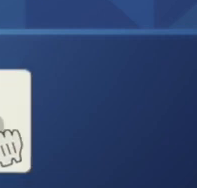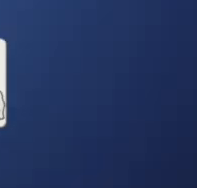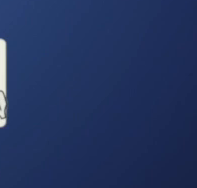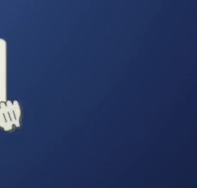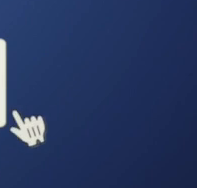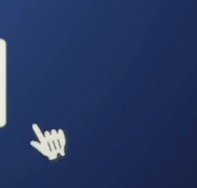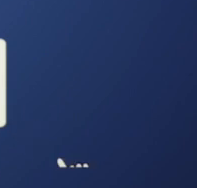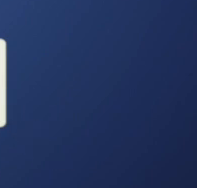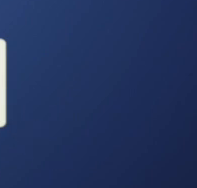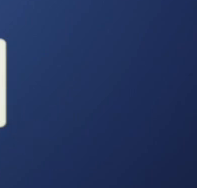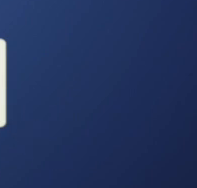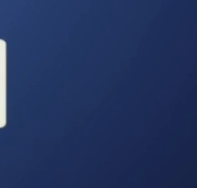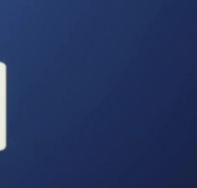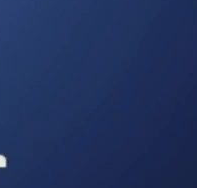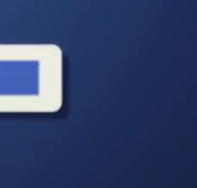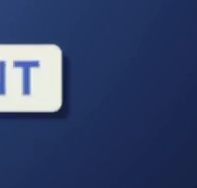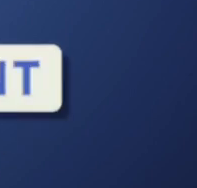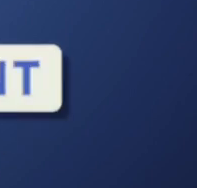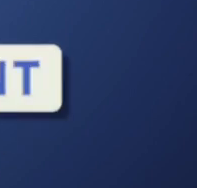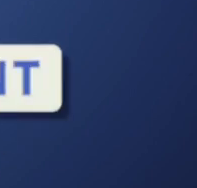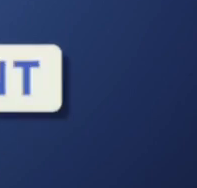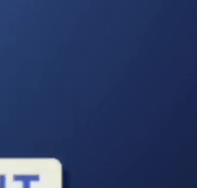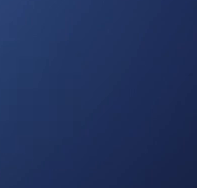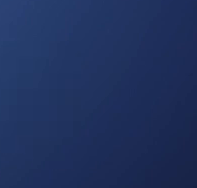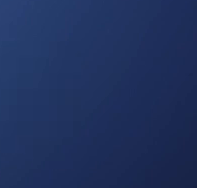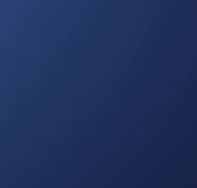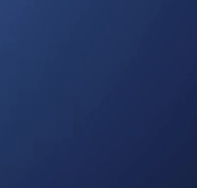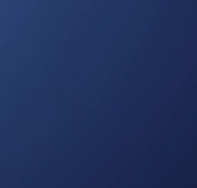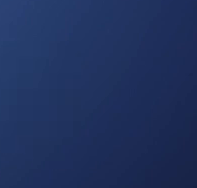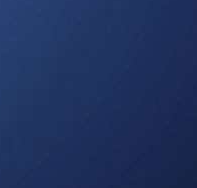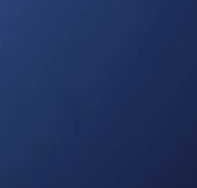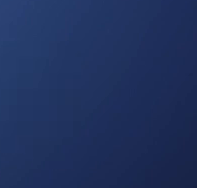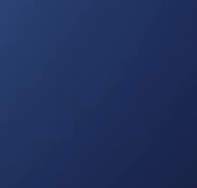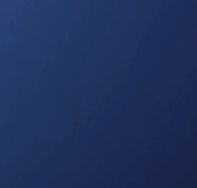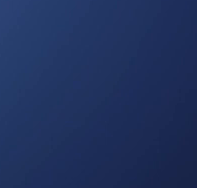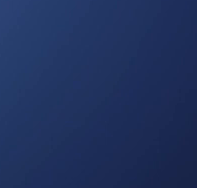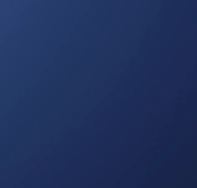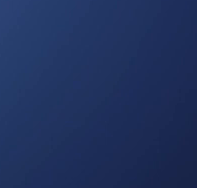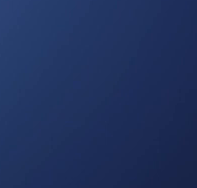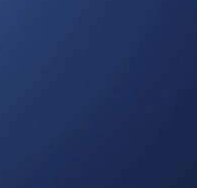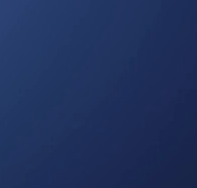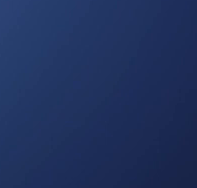inskreva. No hanehan butang notifikasan, hodifo komentari no fahetutan, bamedia selu.